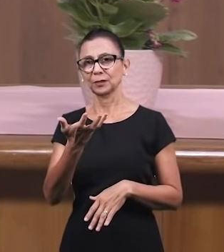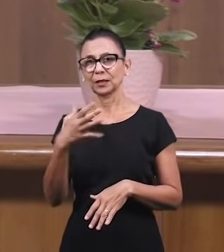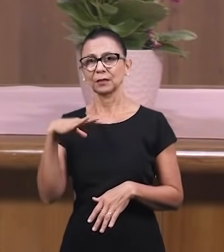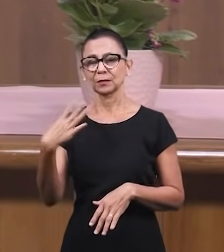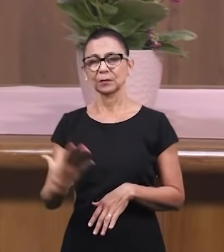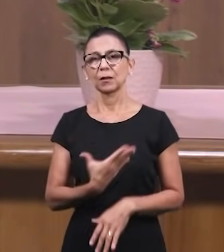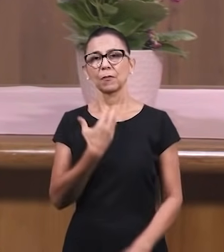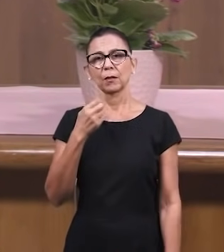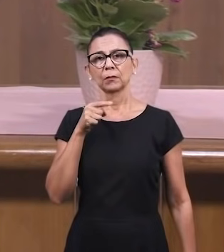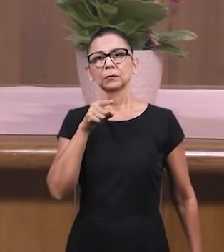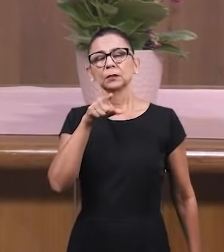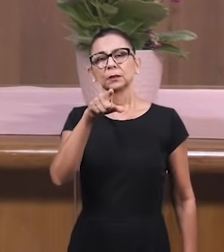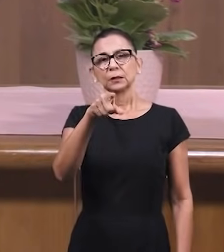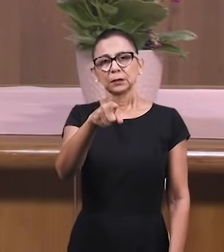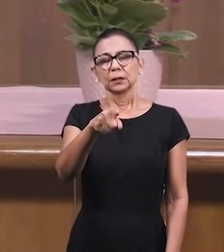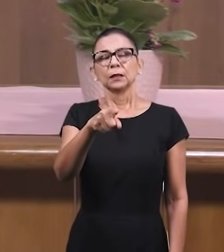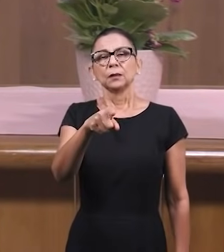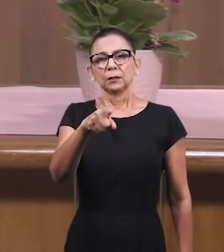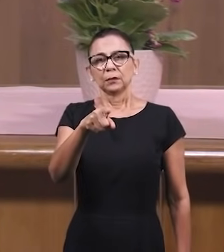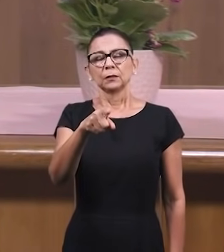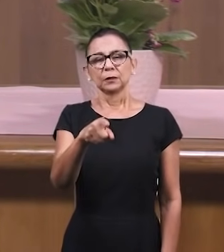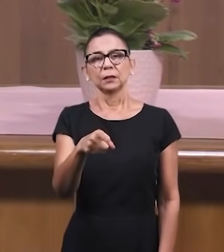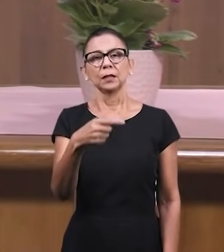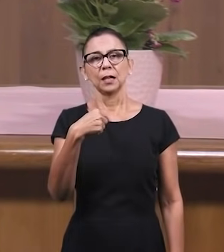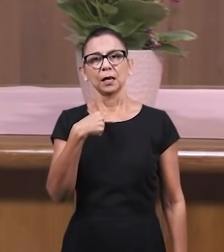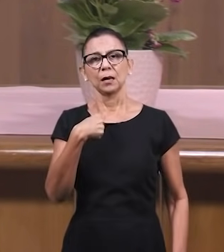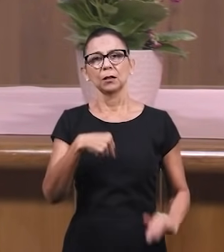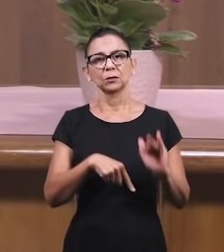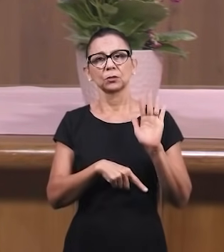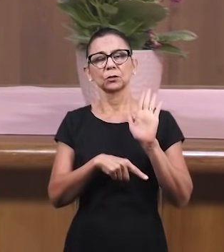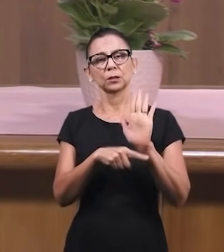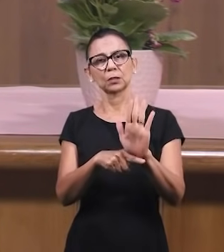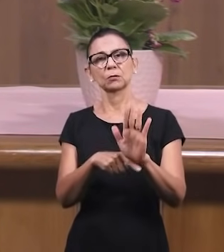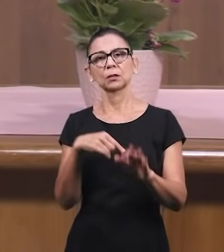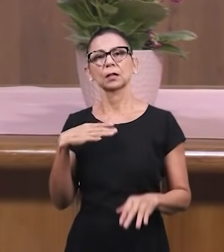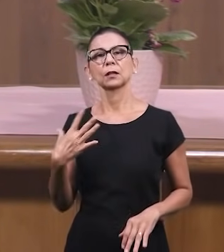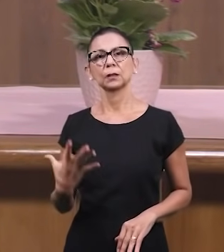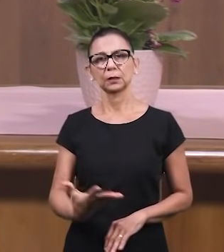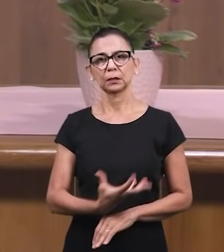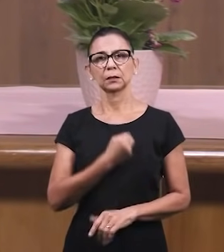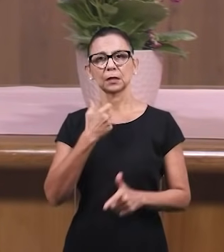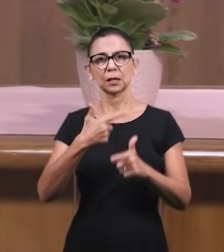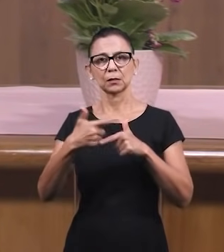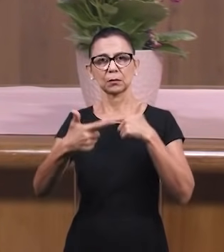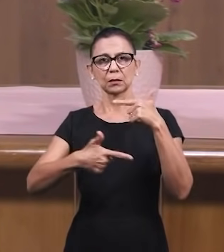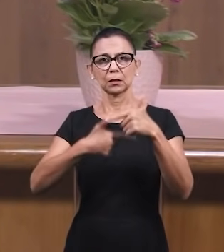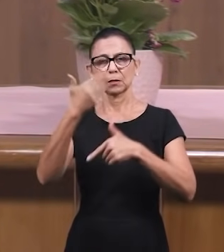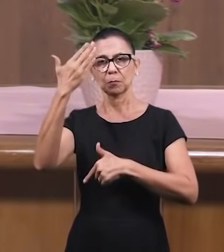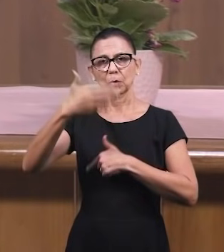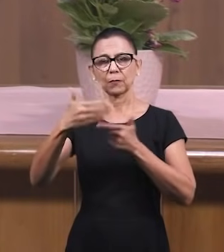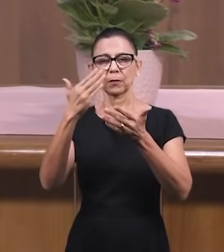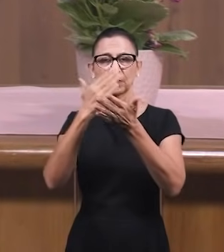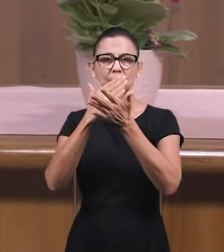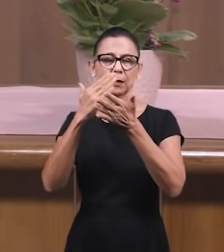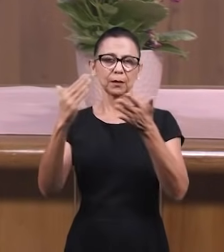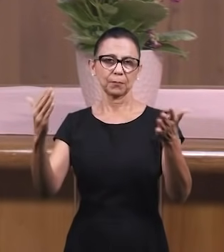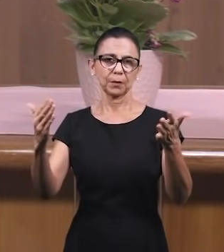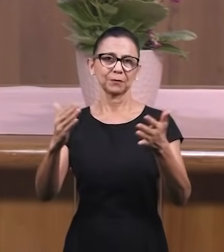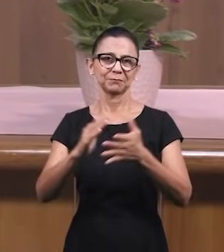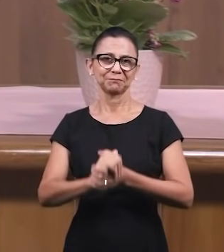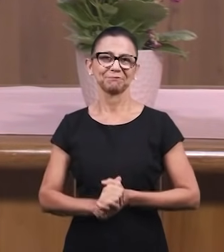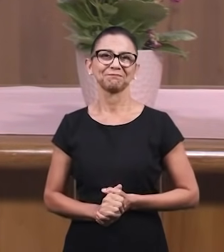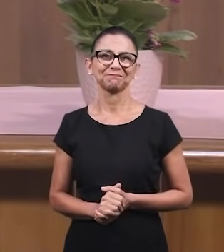te salvar e eu vou te salvar. E eu vou te ajudar e o vento forte vai passar na sua